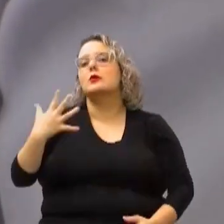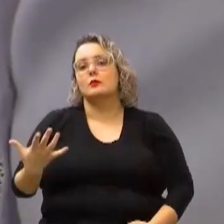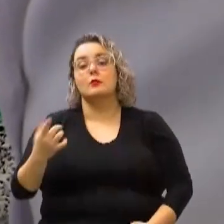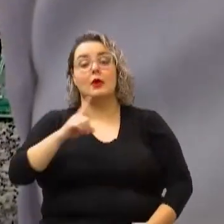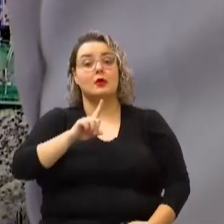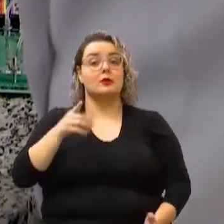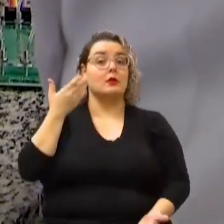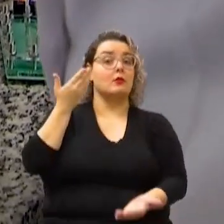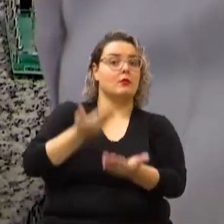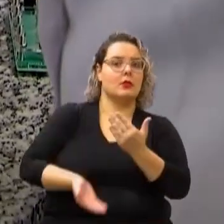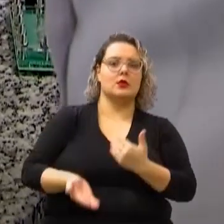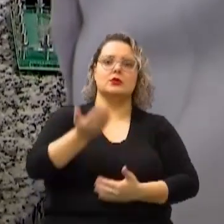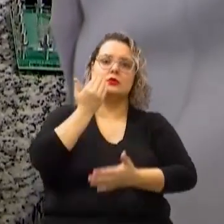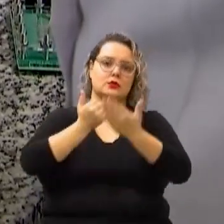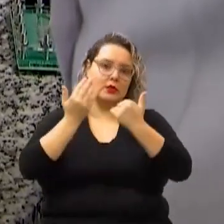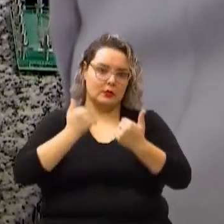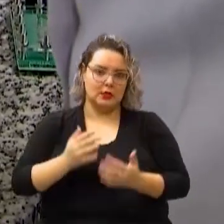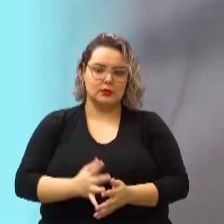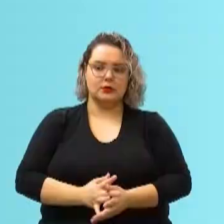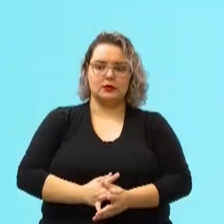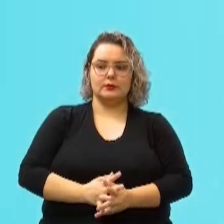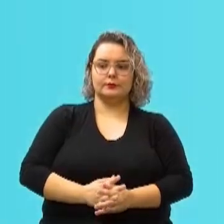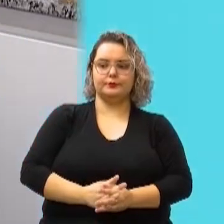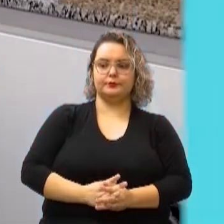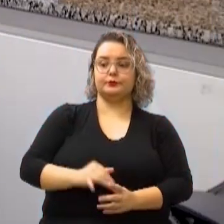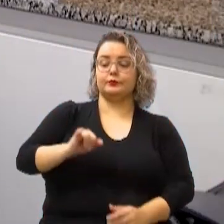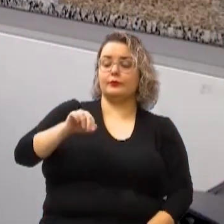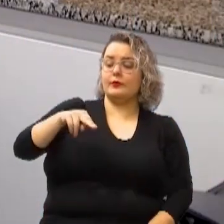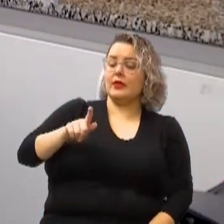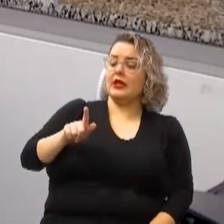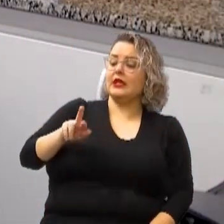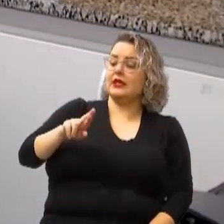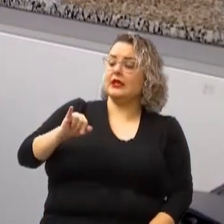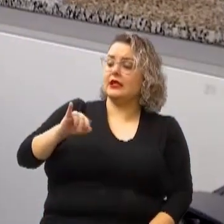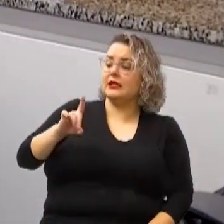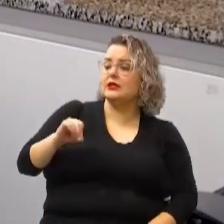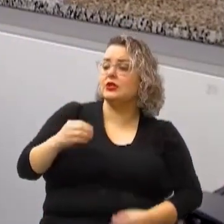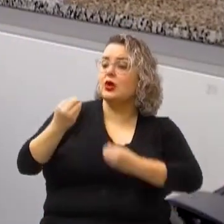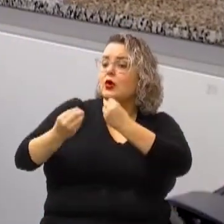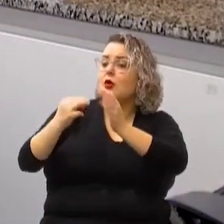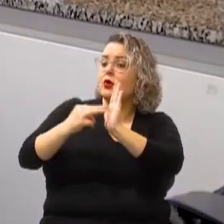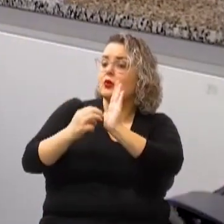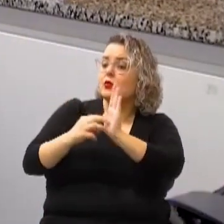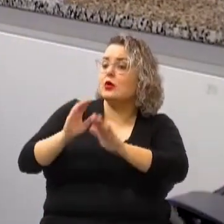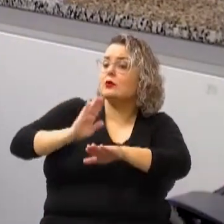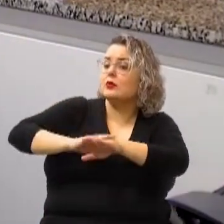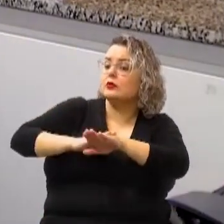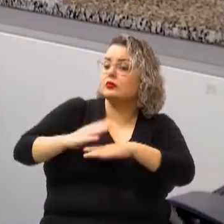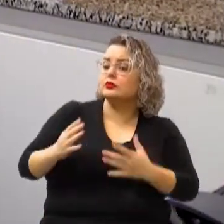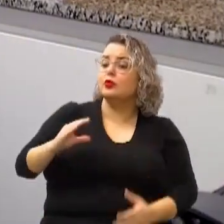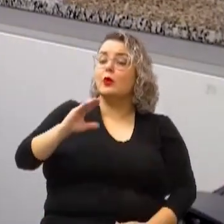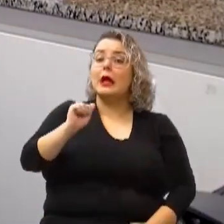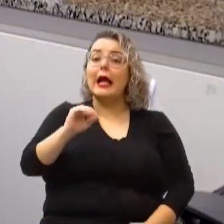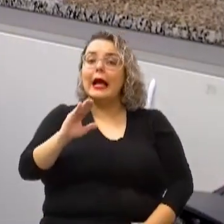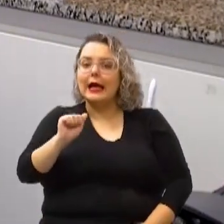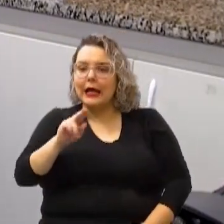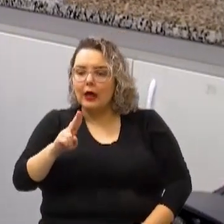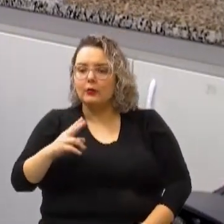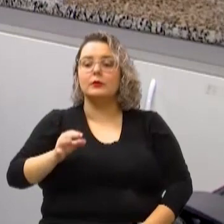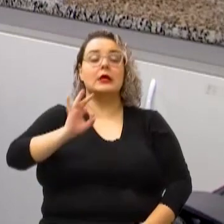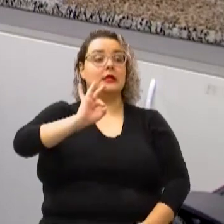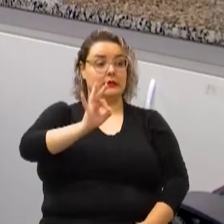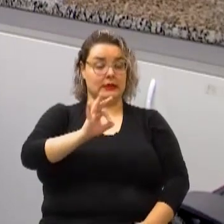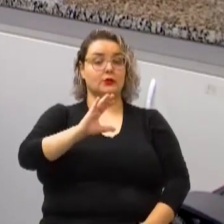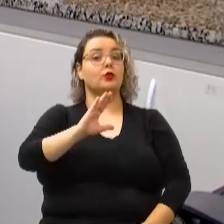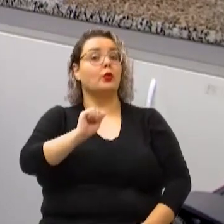soluções para o não desperdício alimentar. Ingrid, como que esse método funciona no cacau?